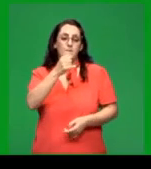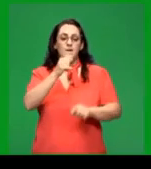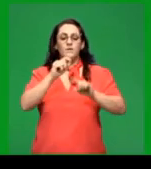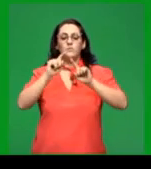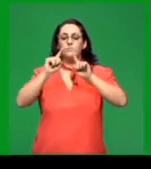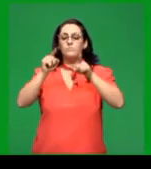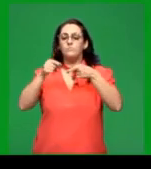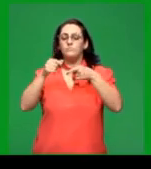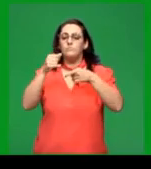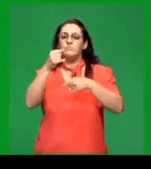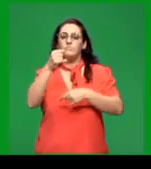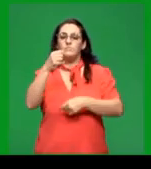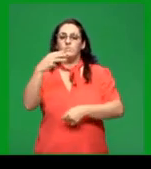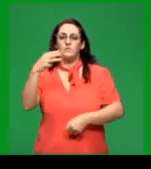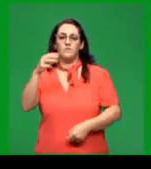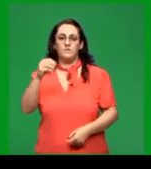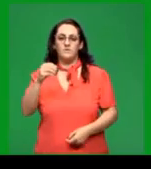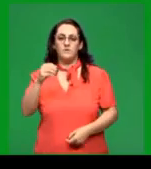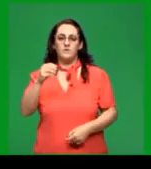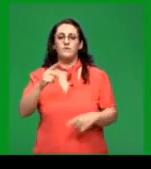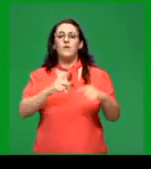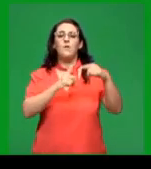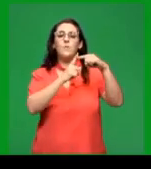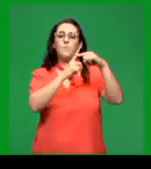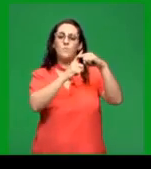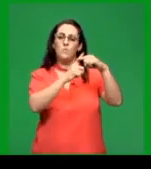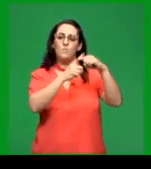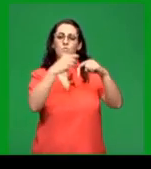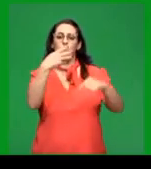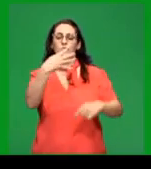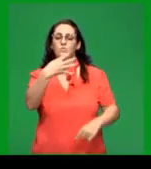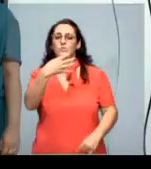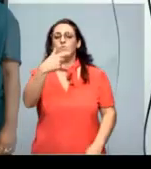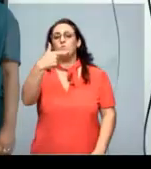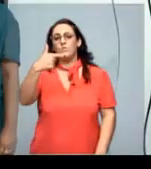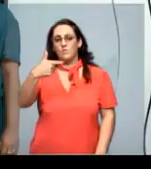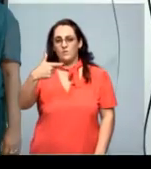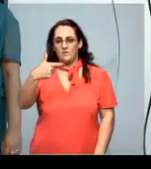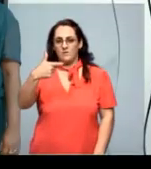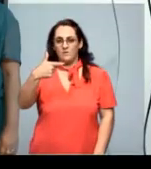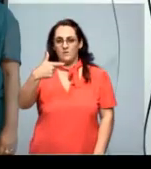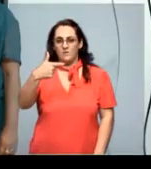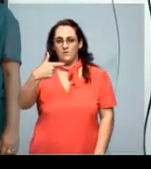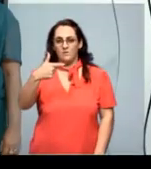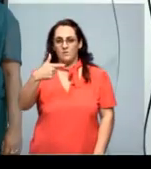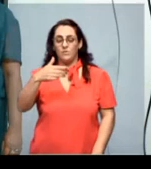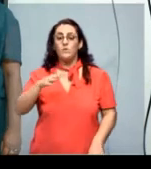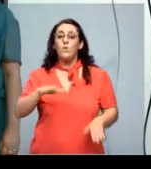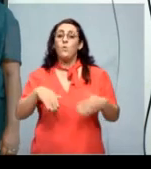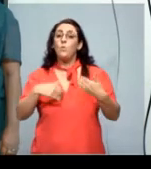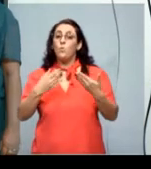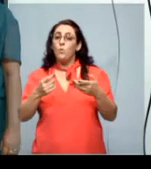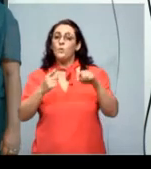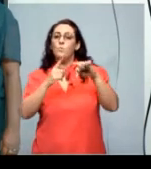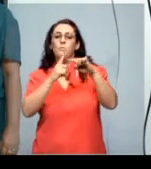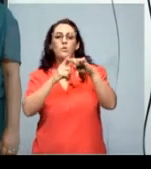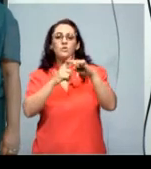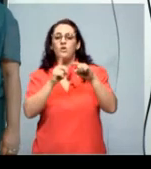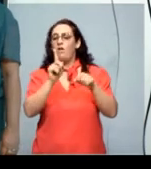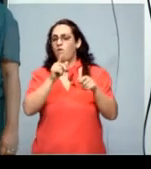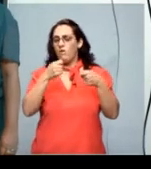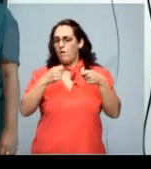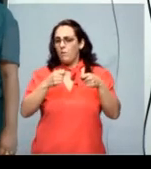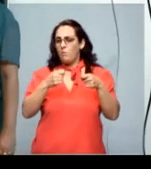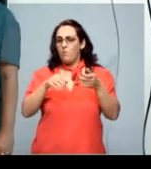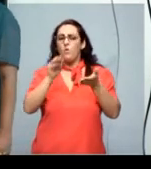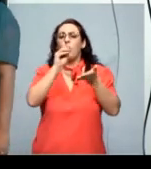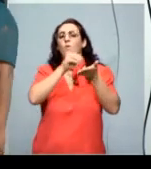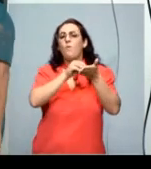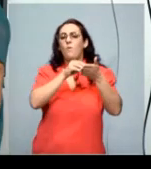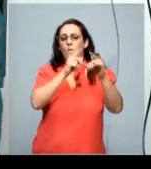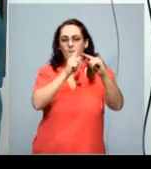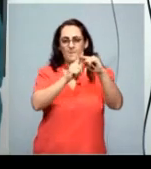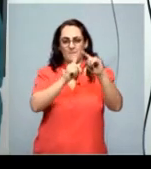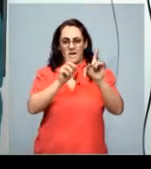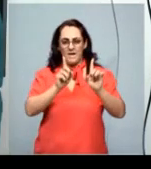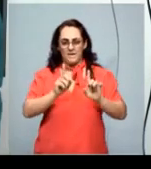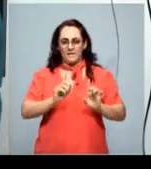30? É positivo, 42. Aí eu não coloco o sinal quando é positivo o resultado. Obrigada,